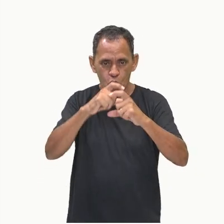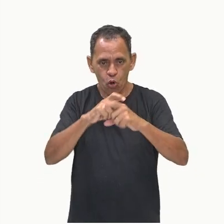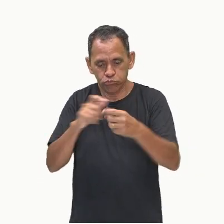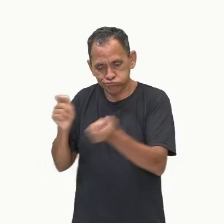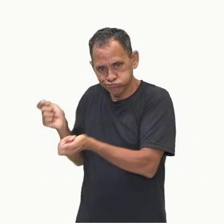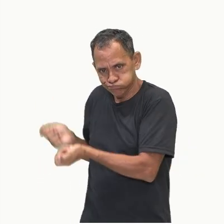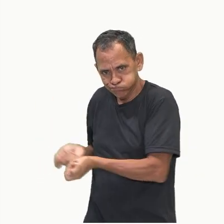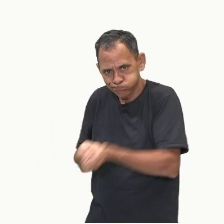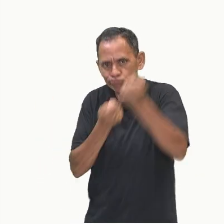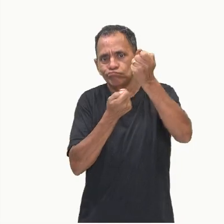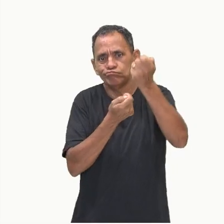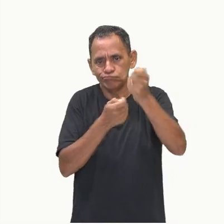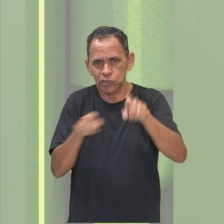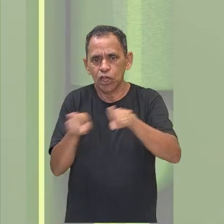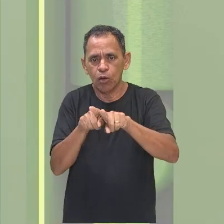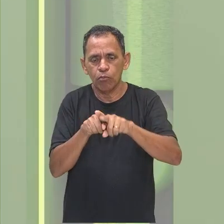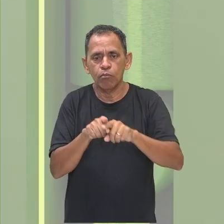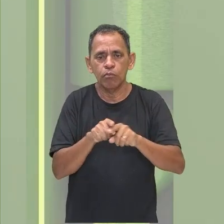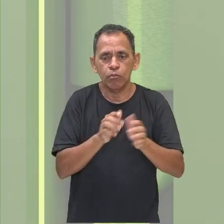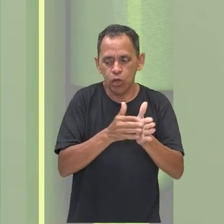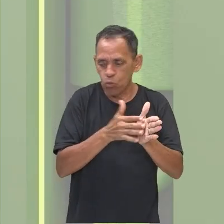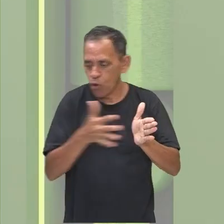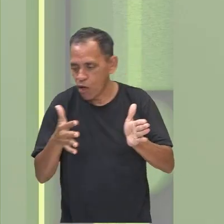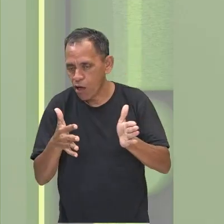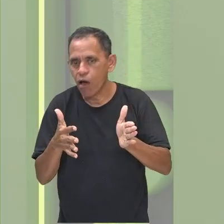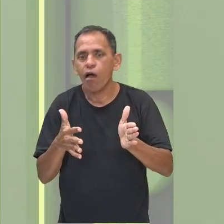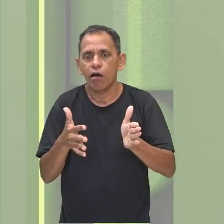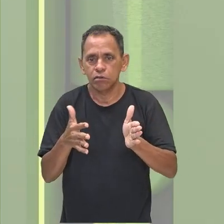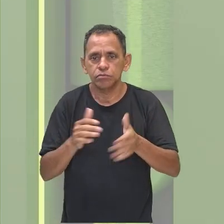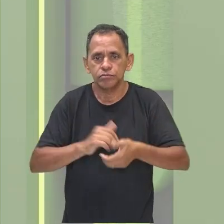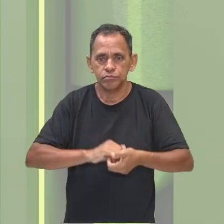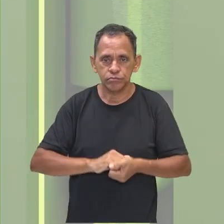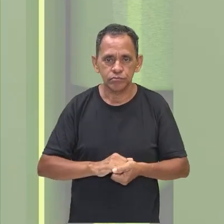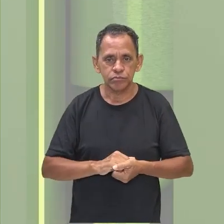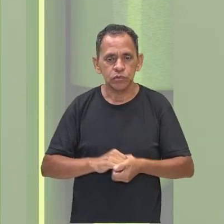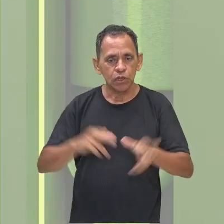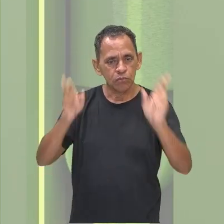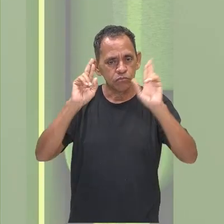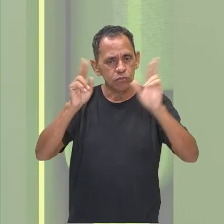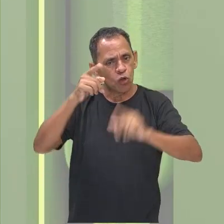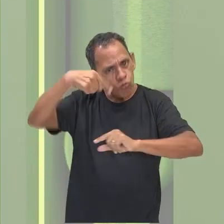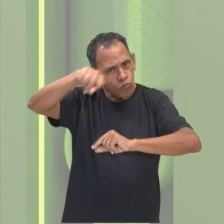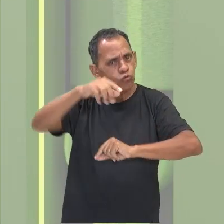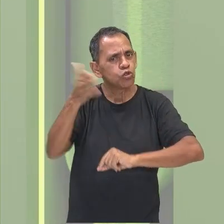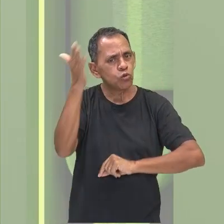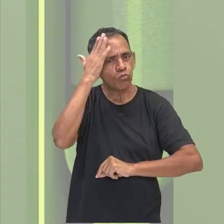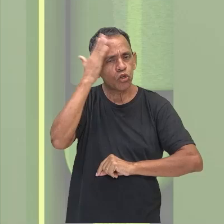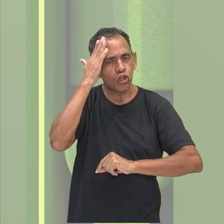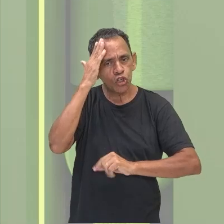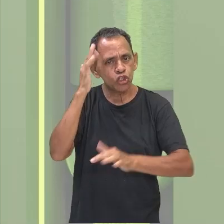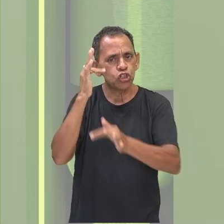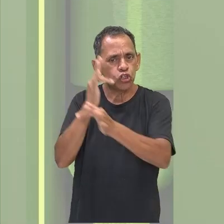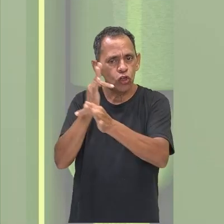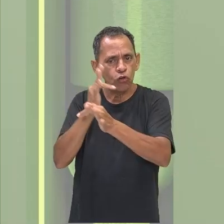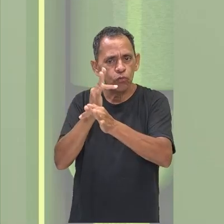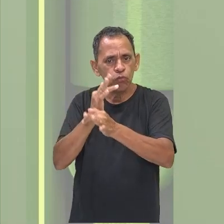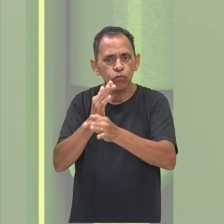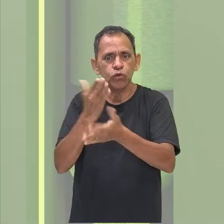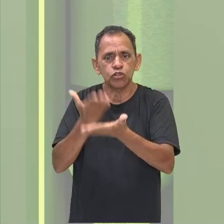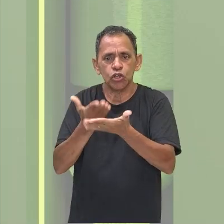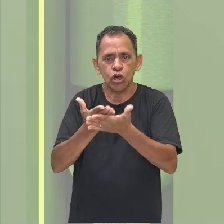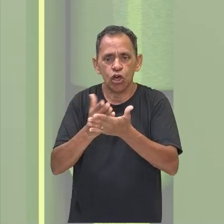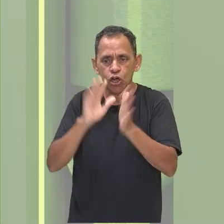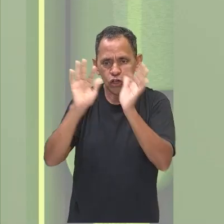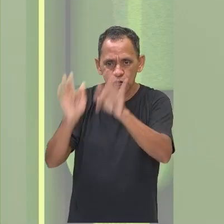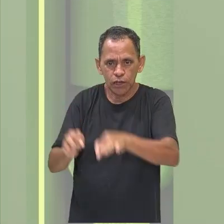origem dos espaços pessoal bom turma espero que vocês tenham aprendido ainda mais física com essa aula eu vou ficando por aqui